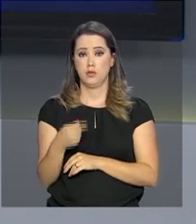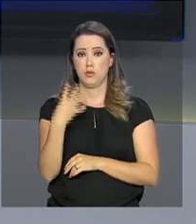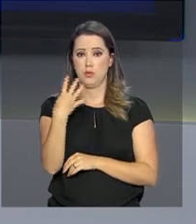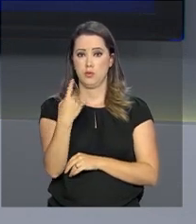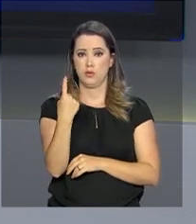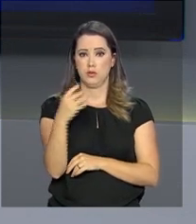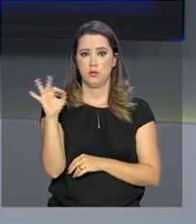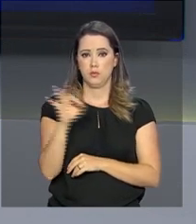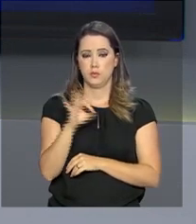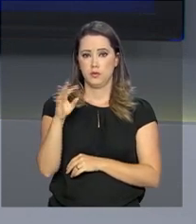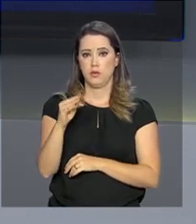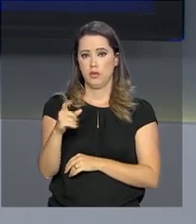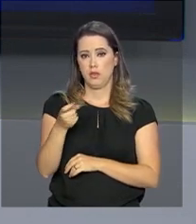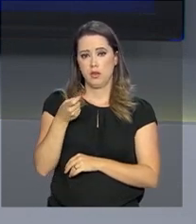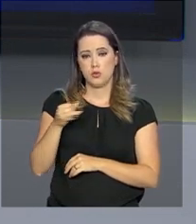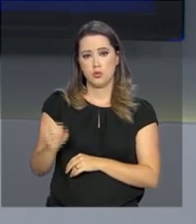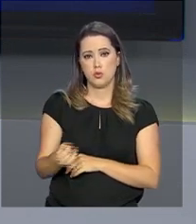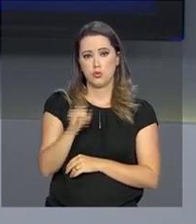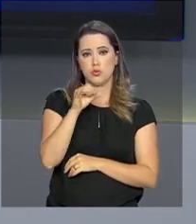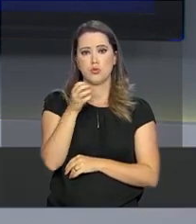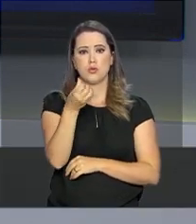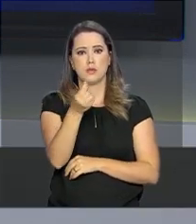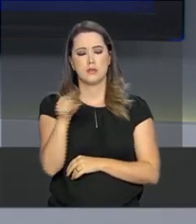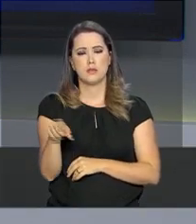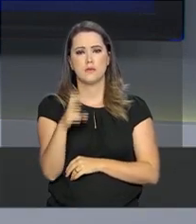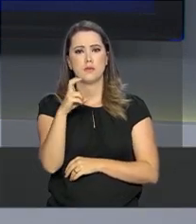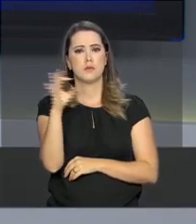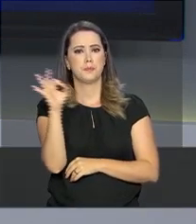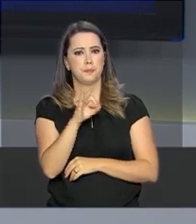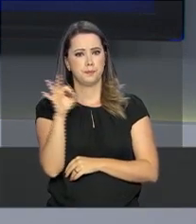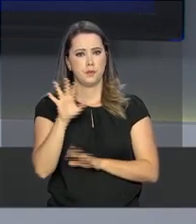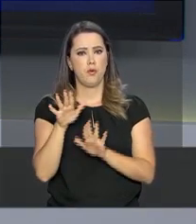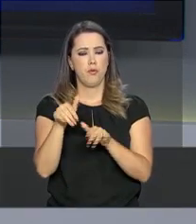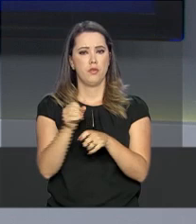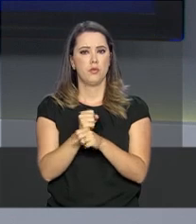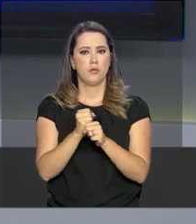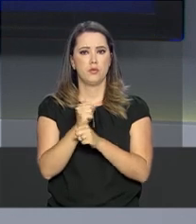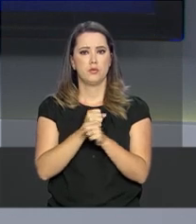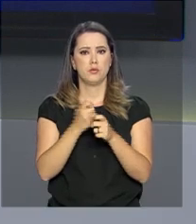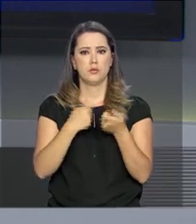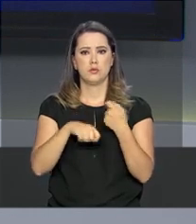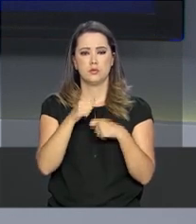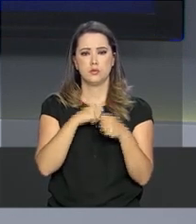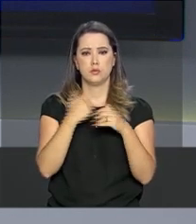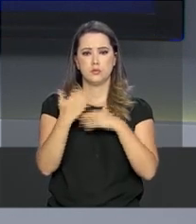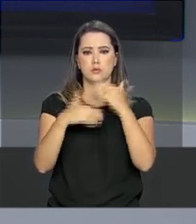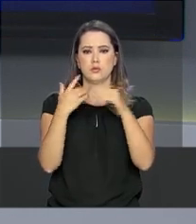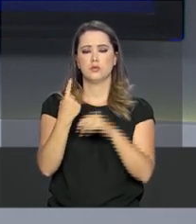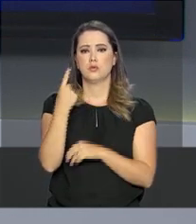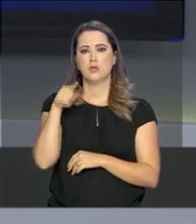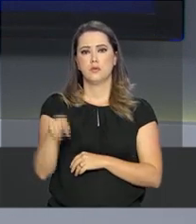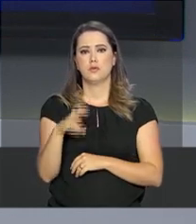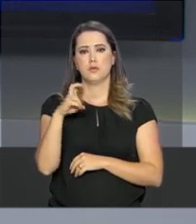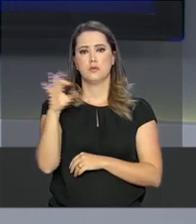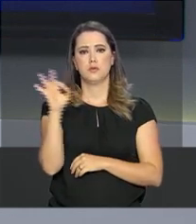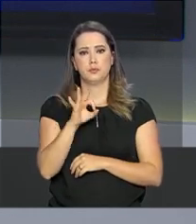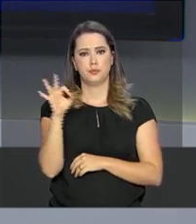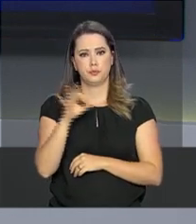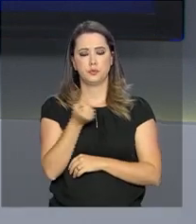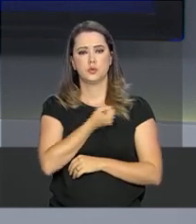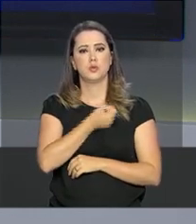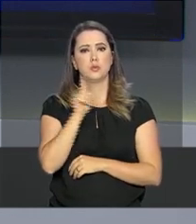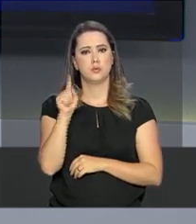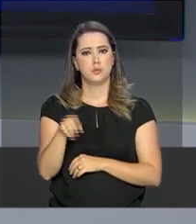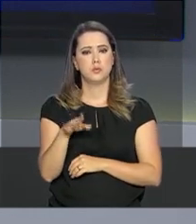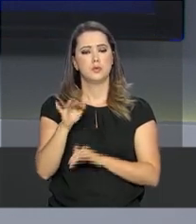4,41%. A taxa básica de juros deve ficar em 6,5% ao final do ano, com a economia crescendo 1,5%. Os